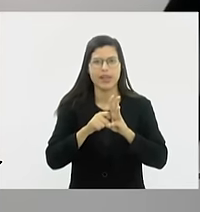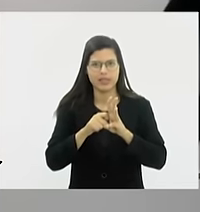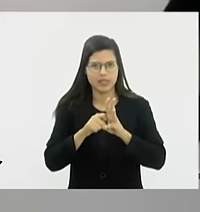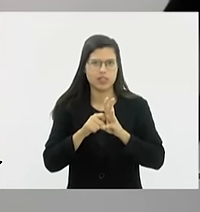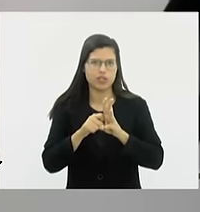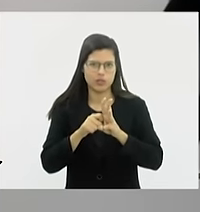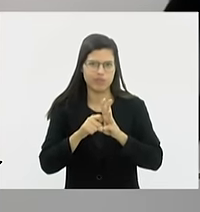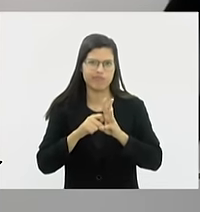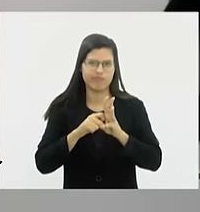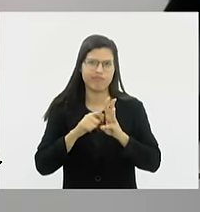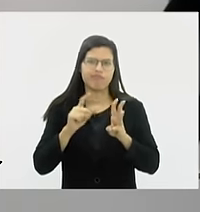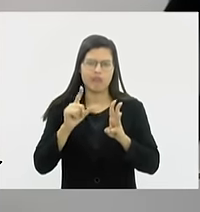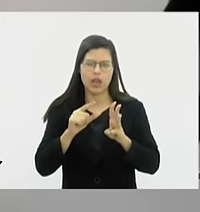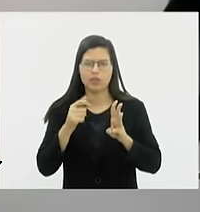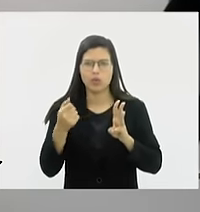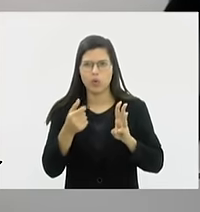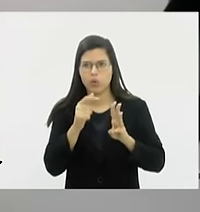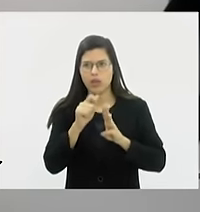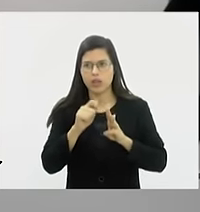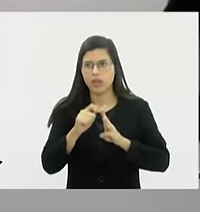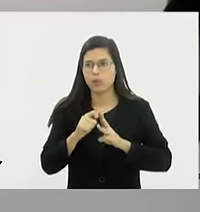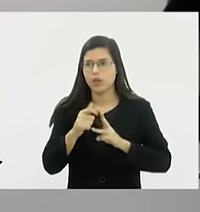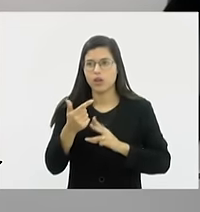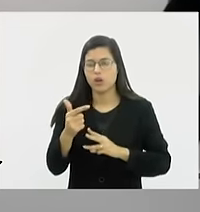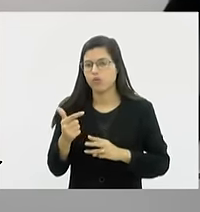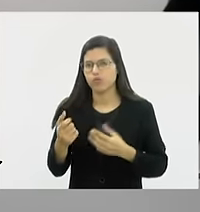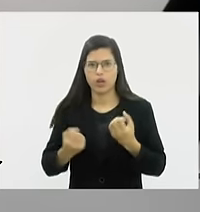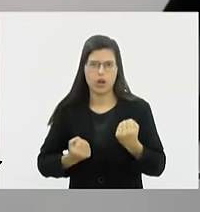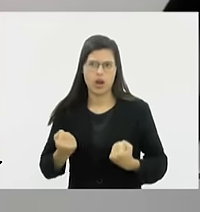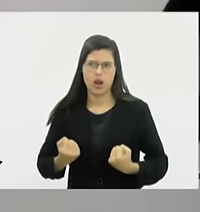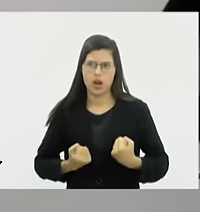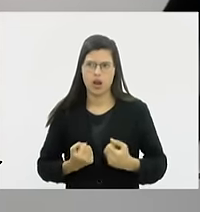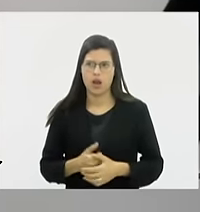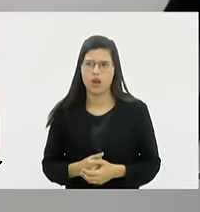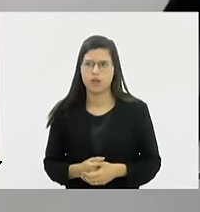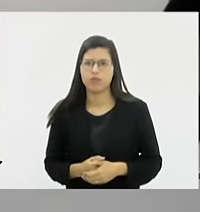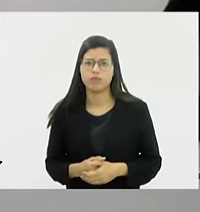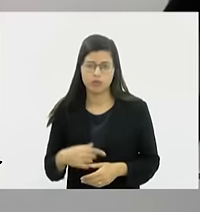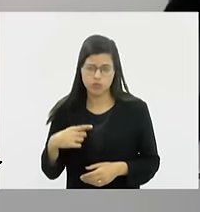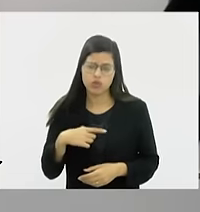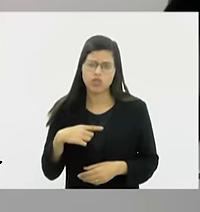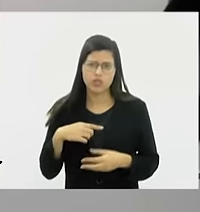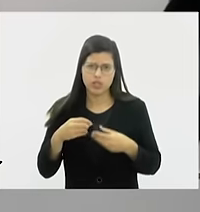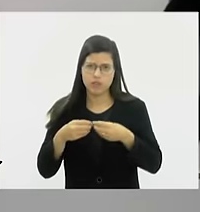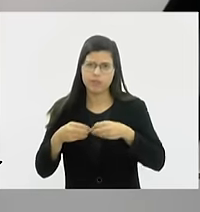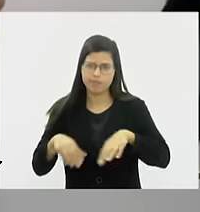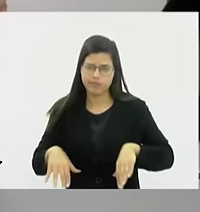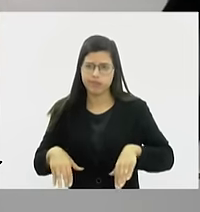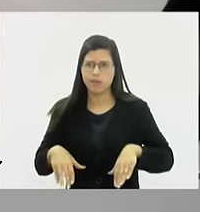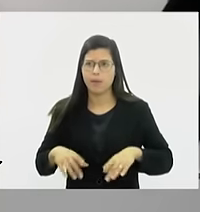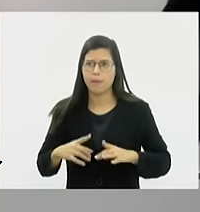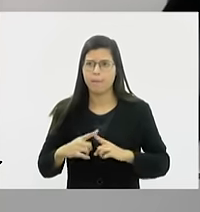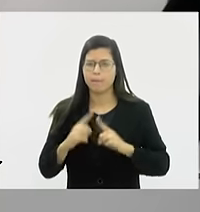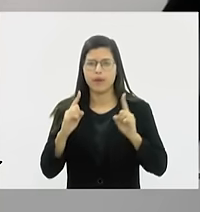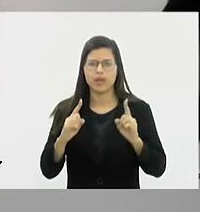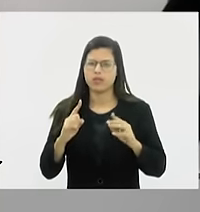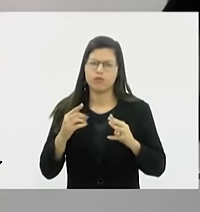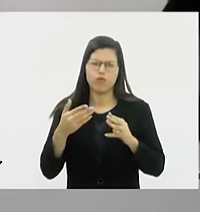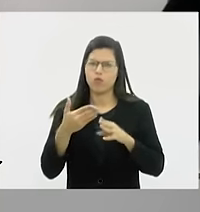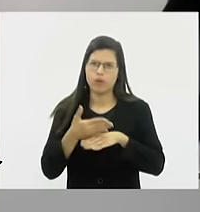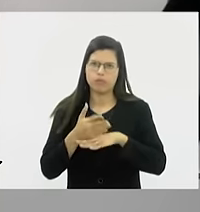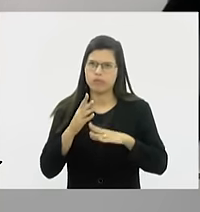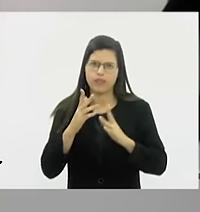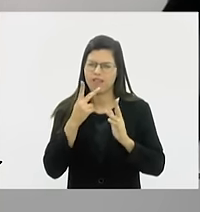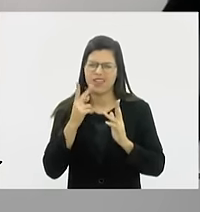menos de três meses, eu já não tinha mais o veículo na mão, eu tive esse prejuízo. Mas também não vou entrar nesse parâmetro. Então, eu